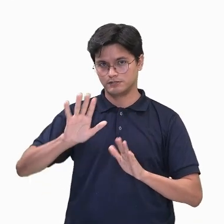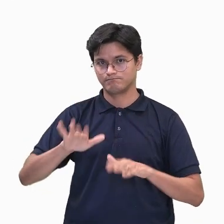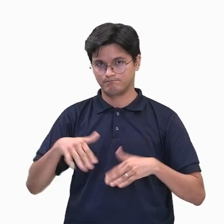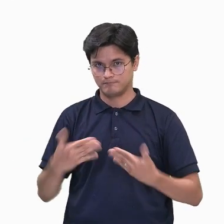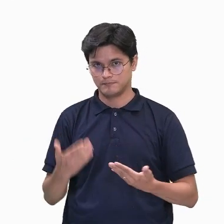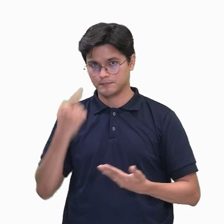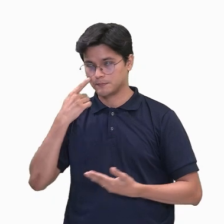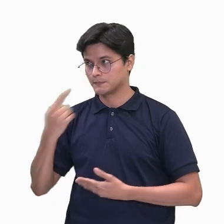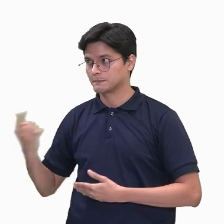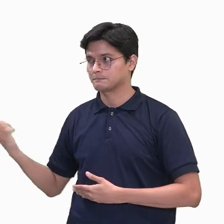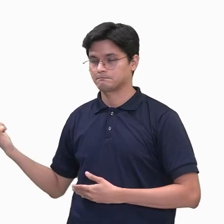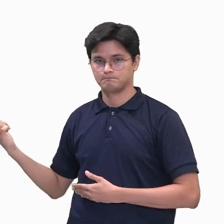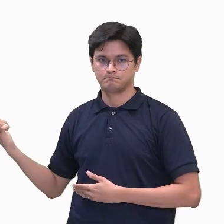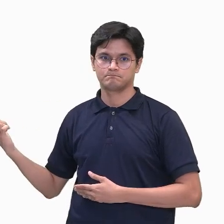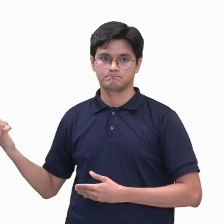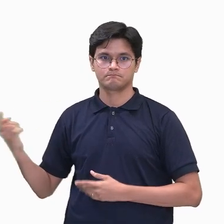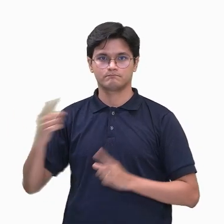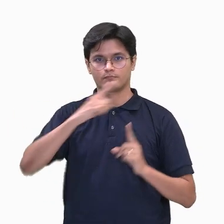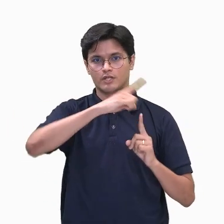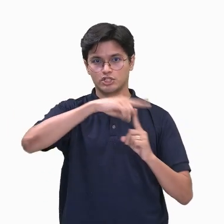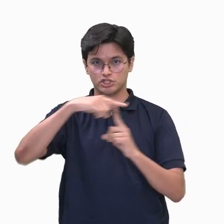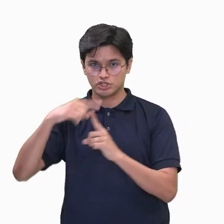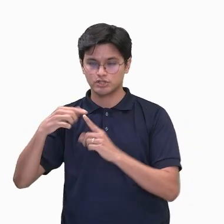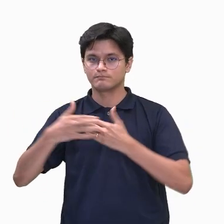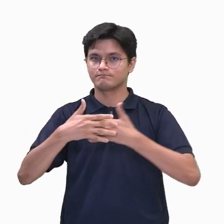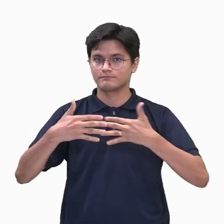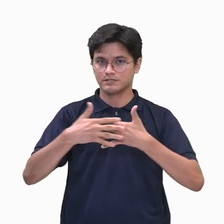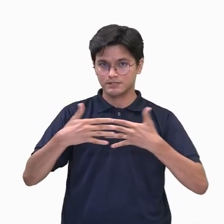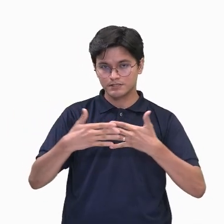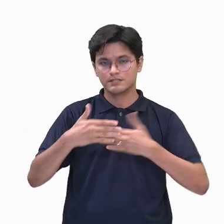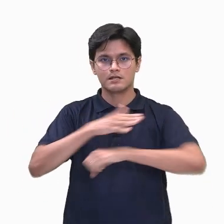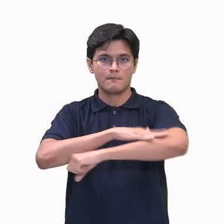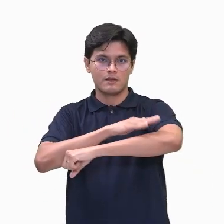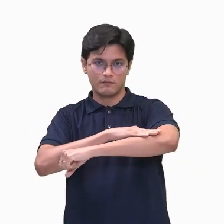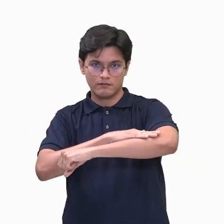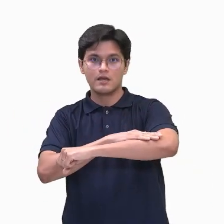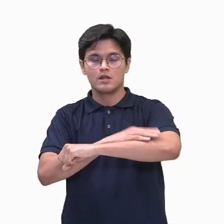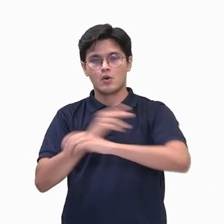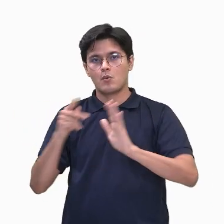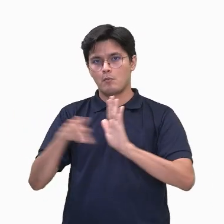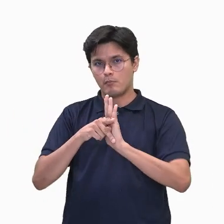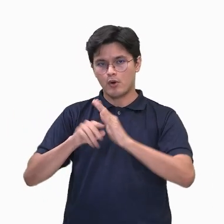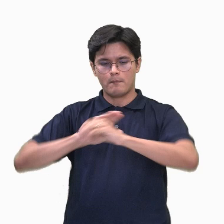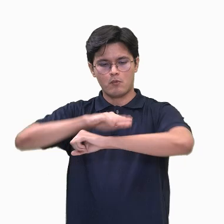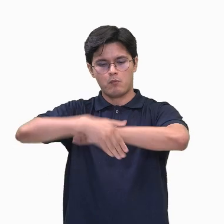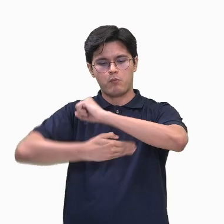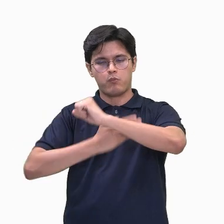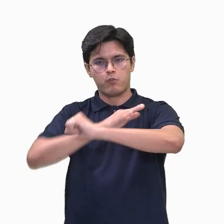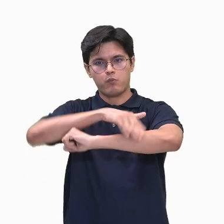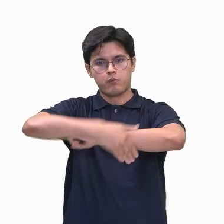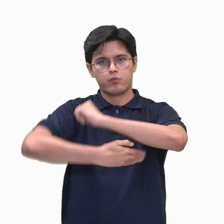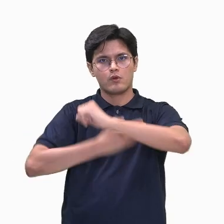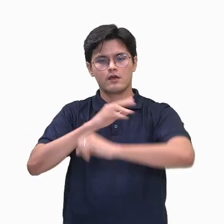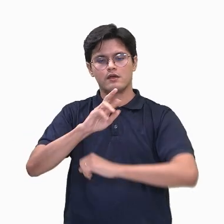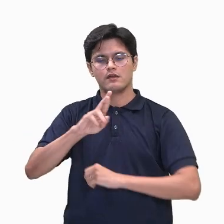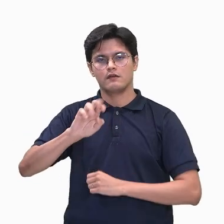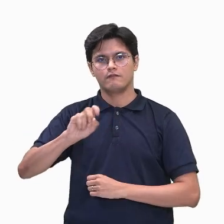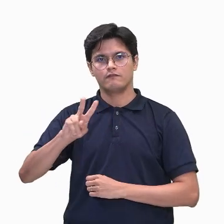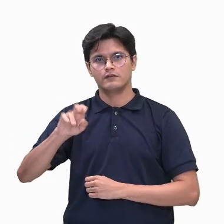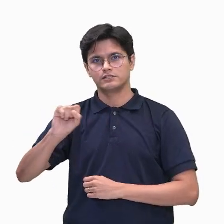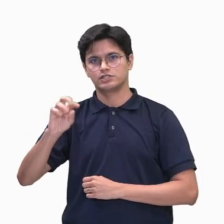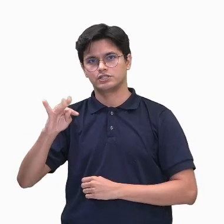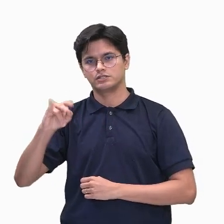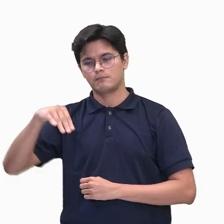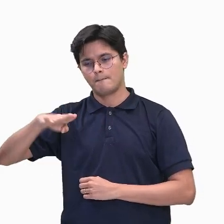aí. Tipos de tecido epitelial, epitélio de revestimento. São tecidos que revestem